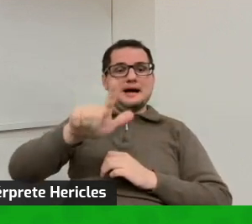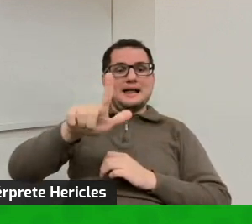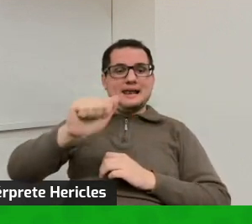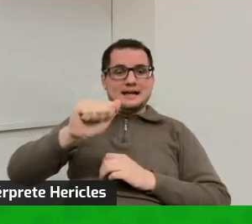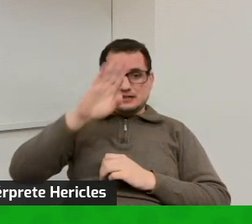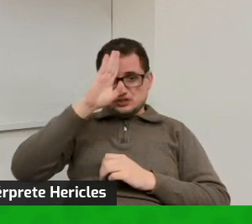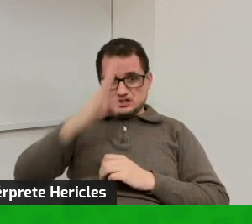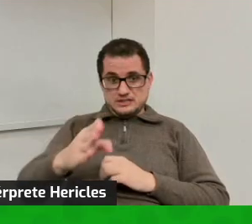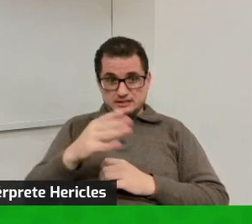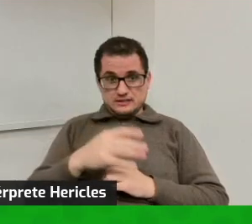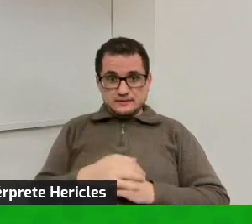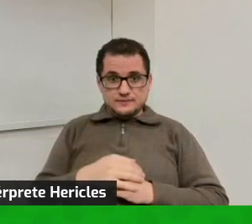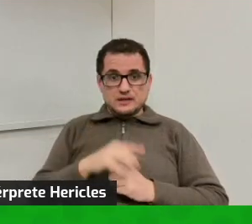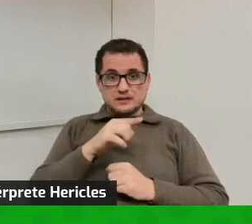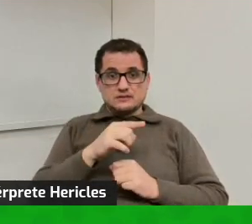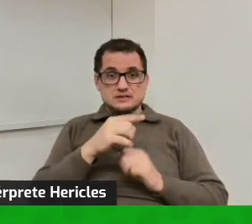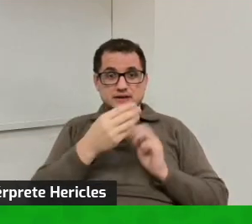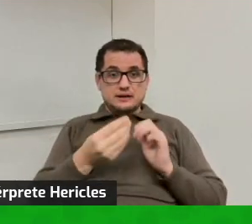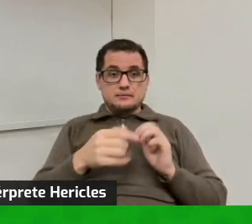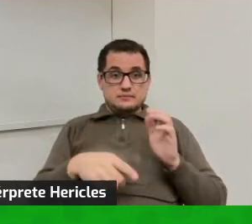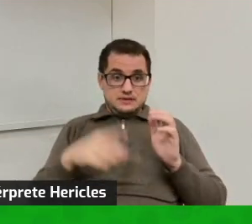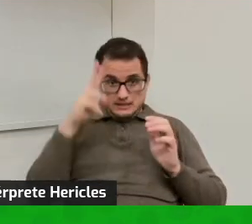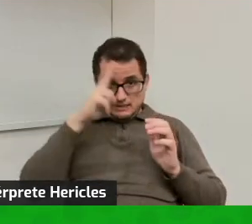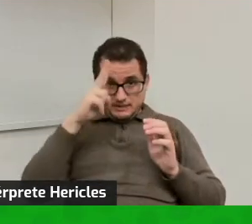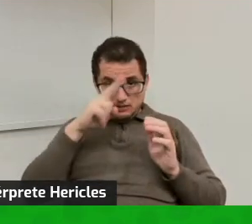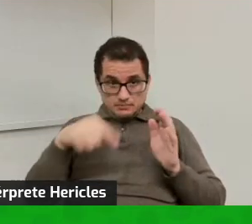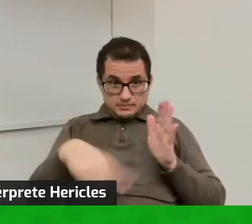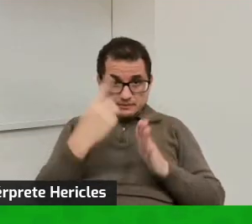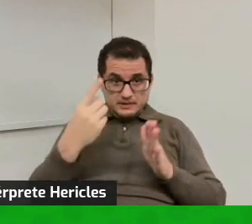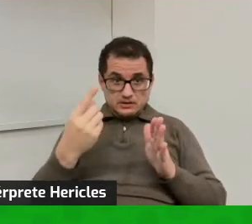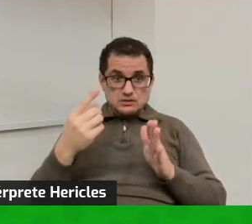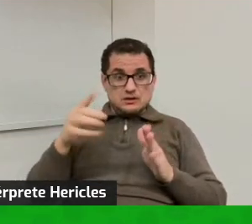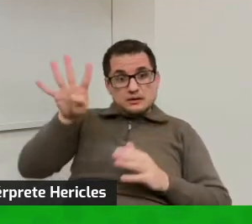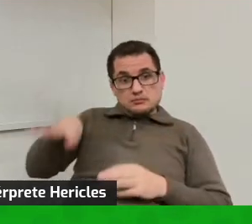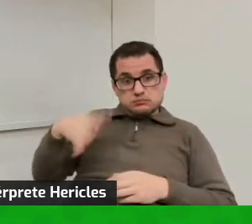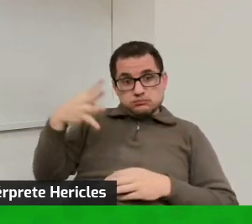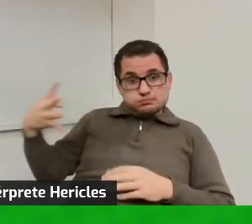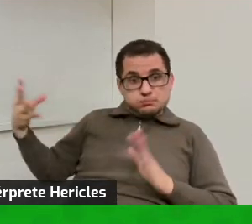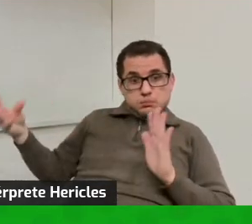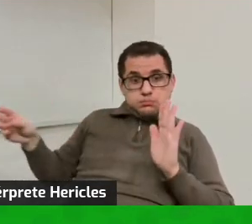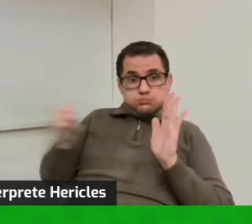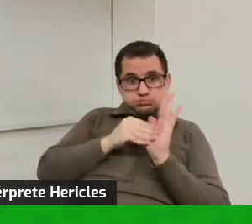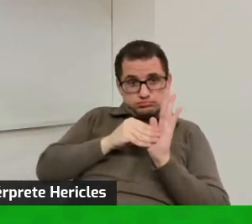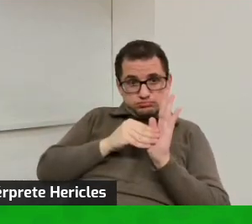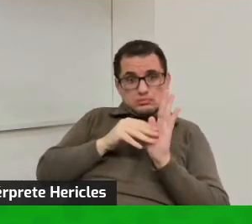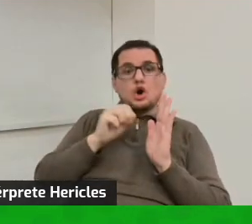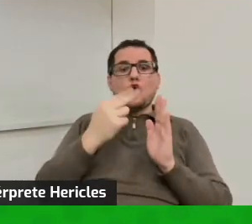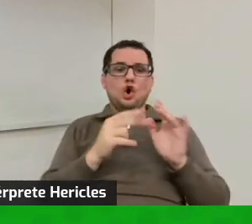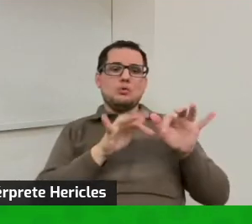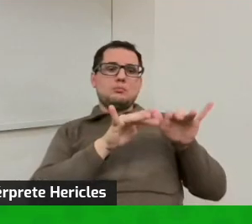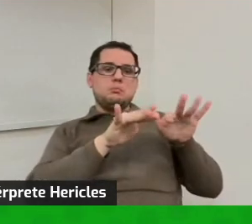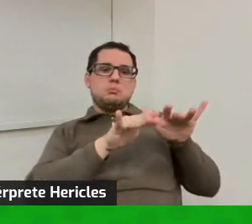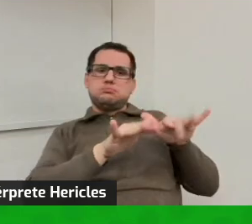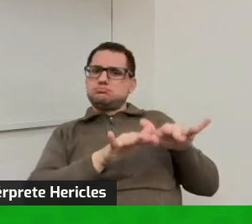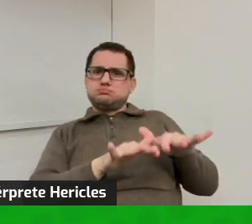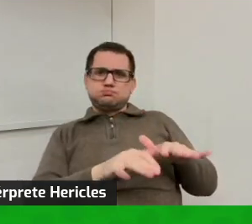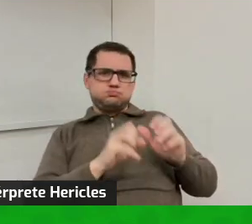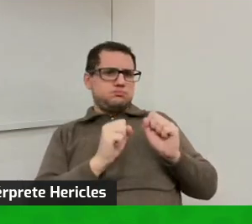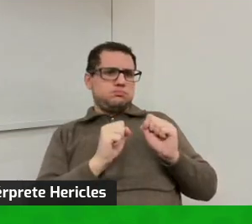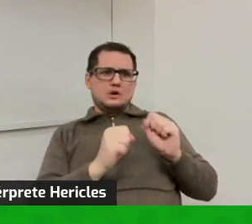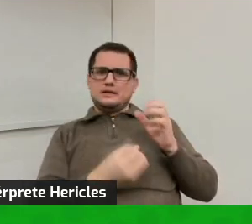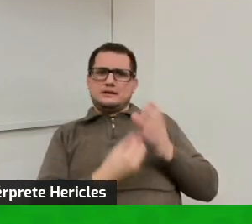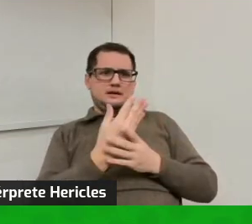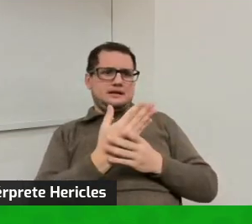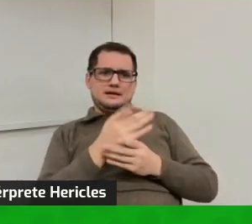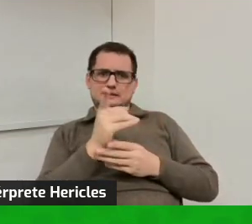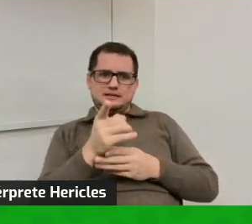vai adicionar aqui a lista existente, ou você pode digitar a nova lista, né? E você cria aqui o que você quer.